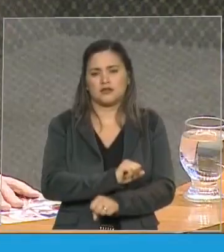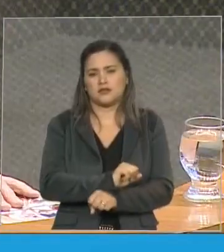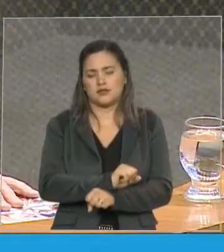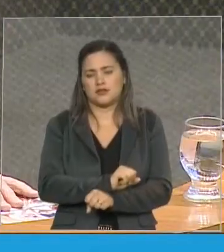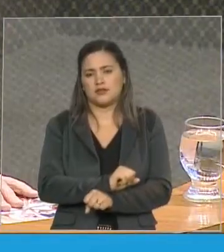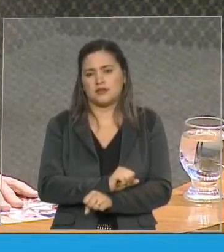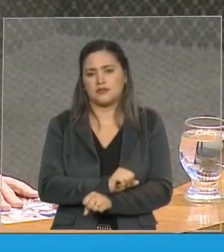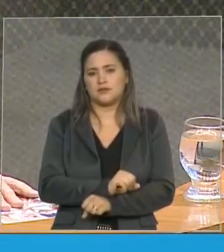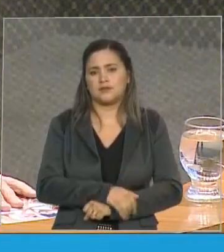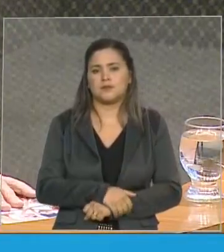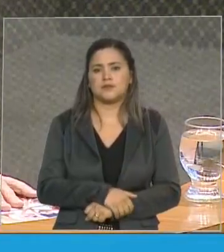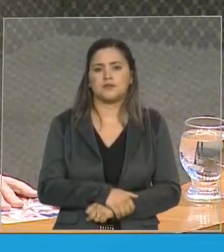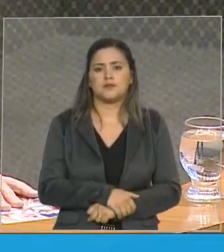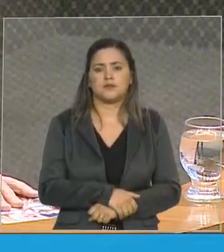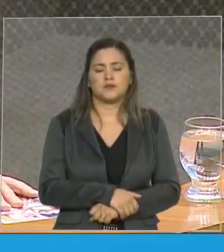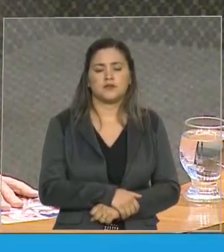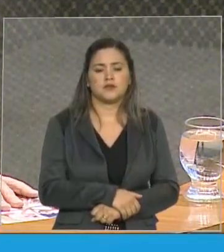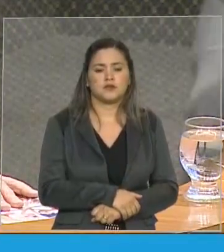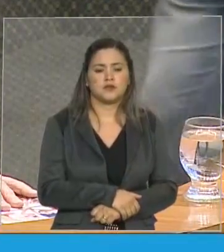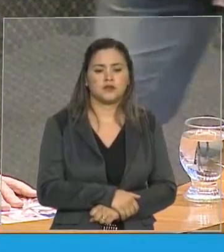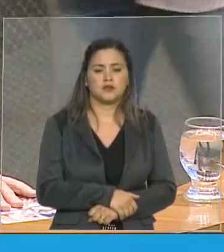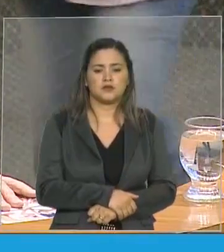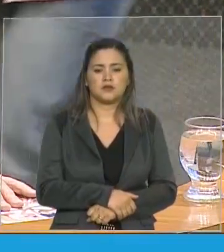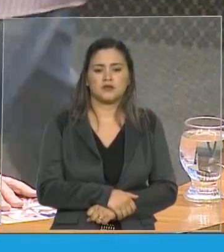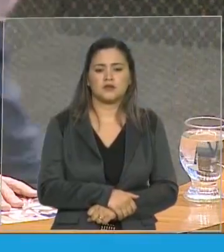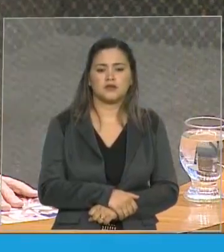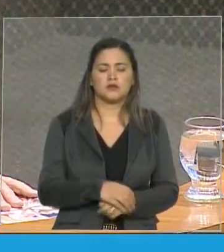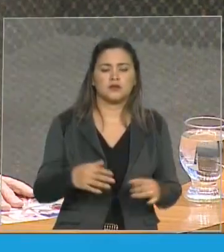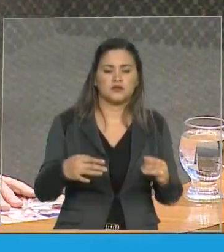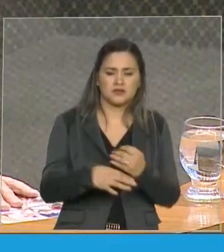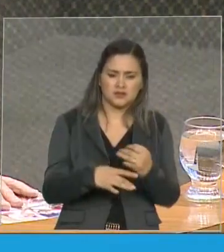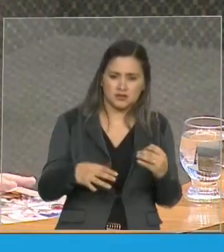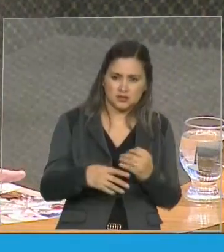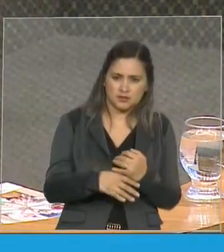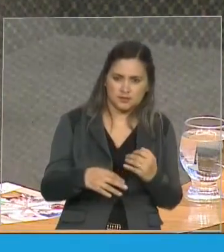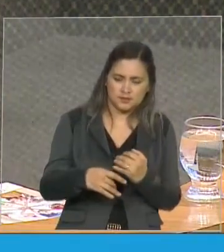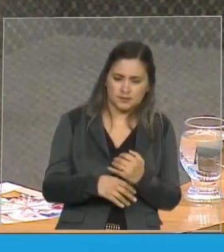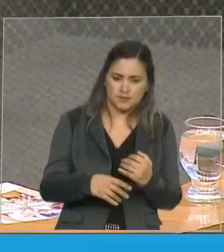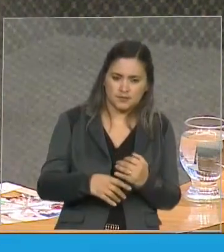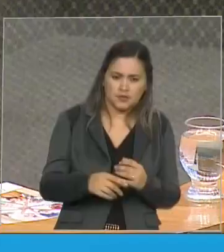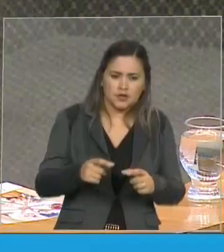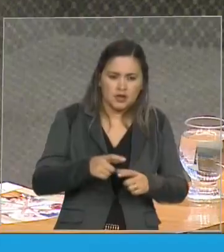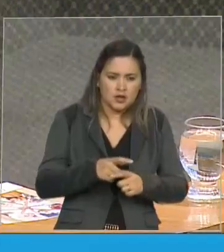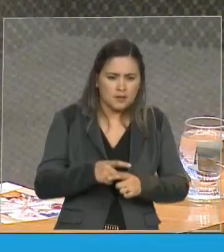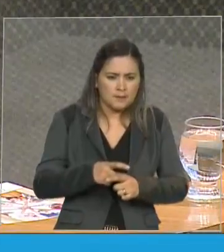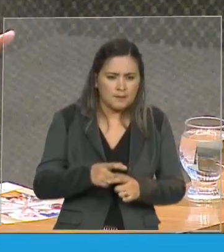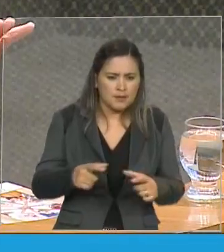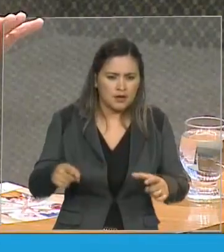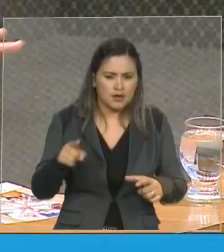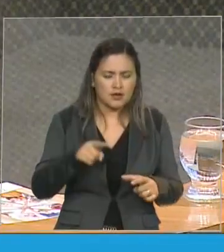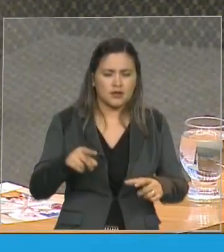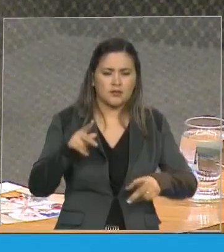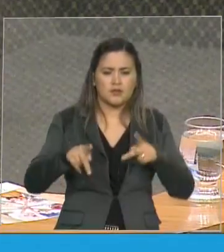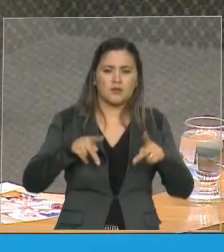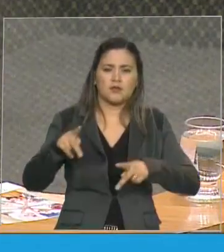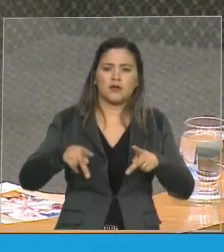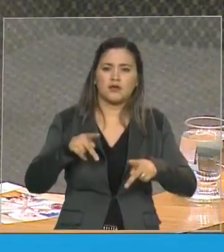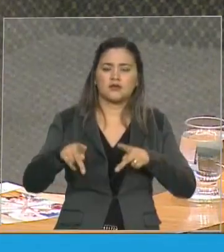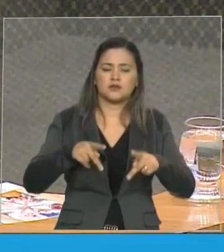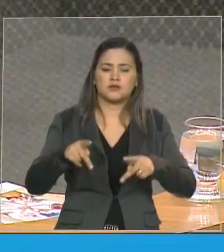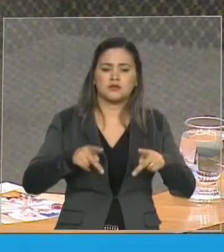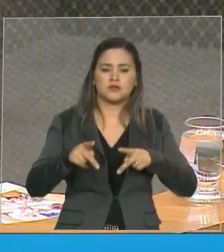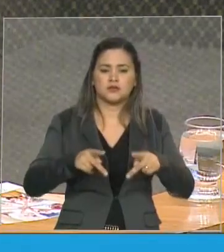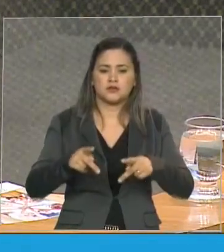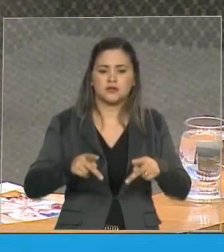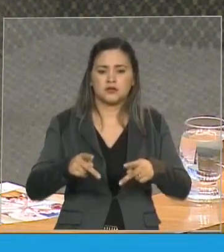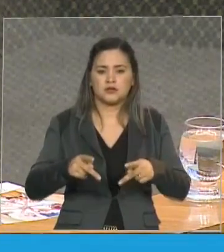cidades grandes em que uma grande parte da população simplesmente não é contada, não se leva em